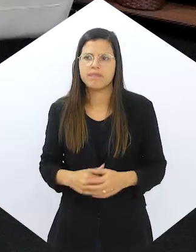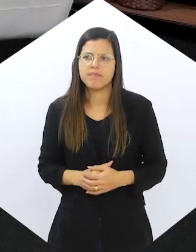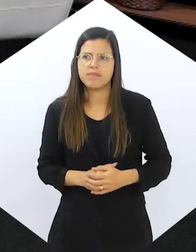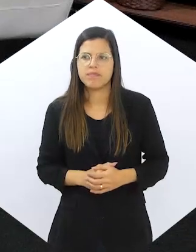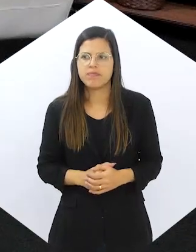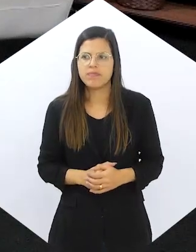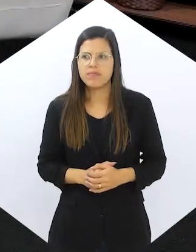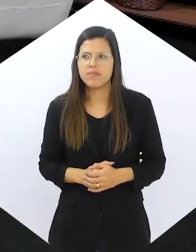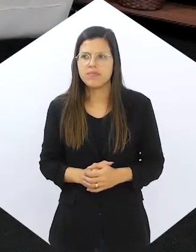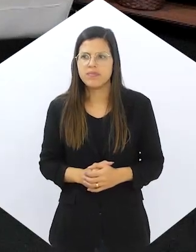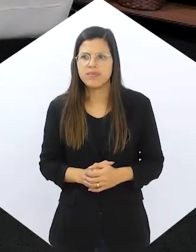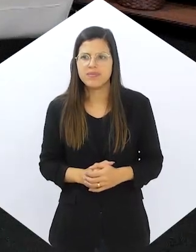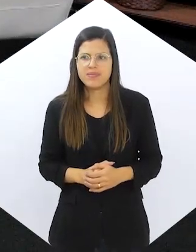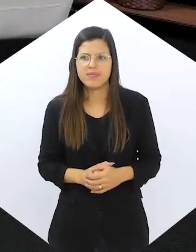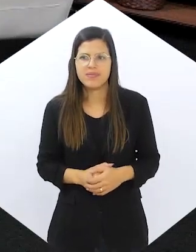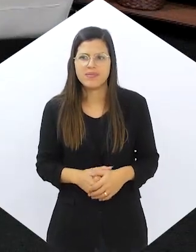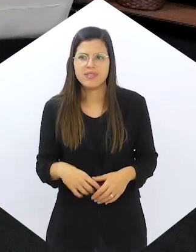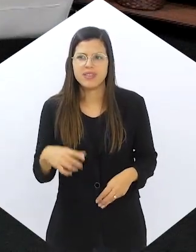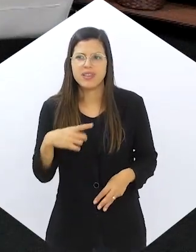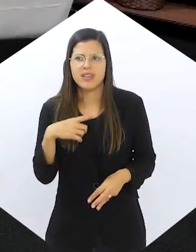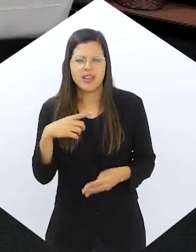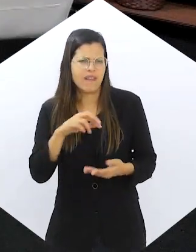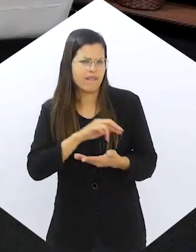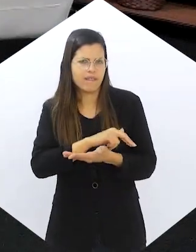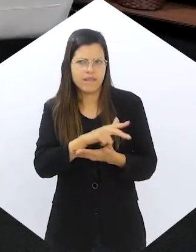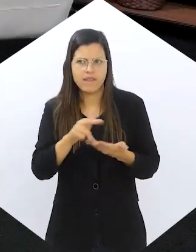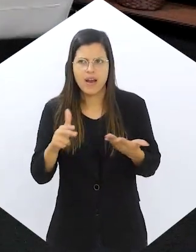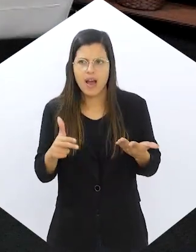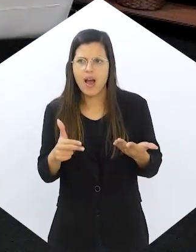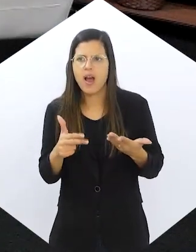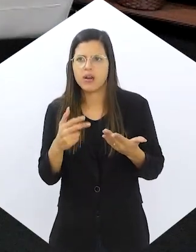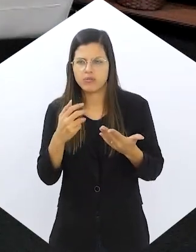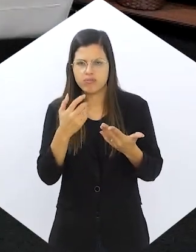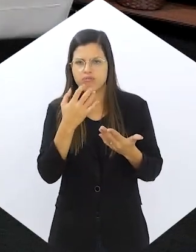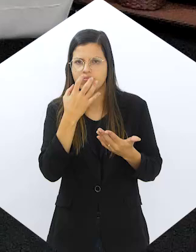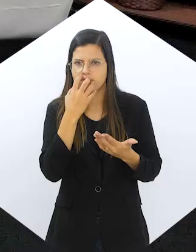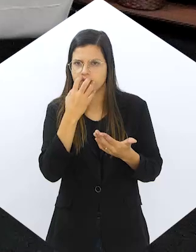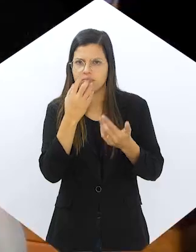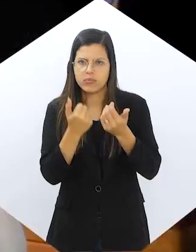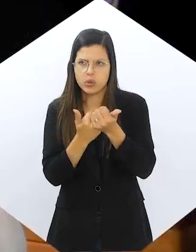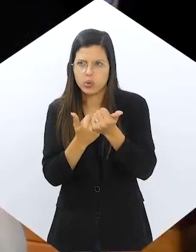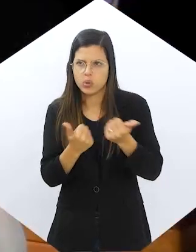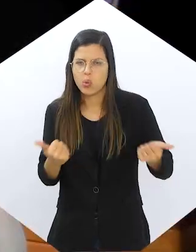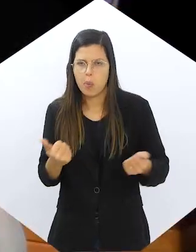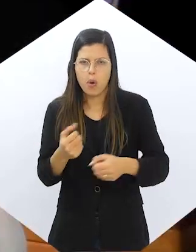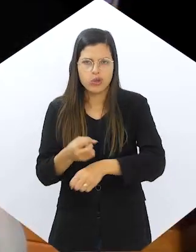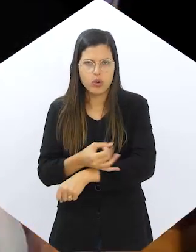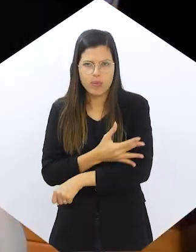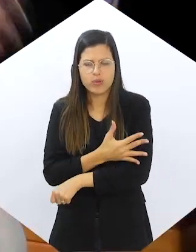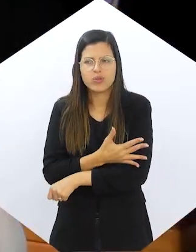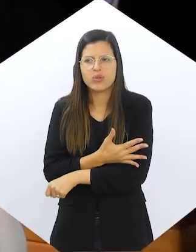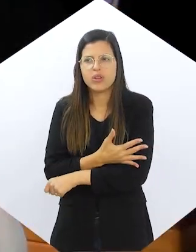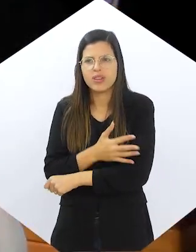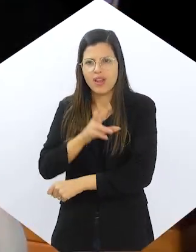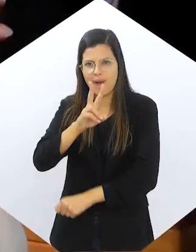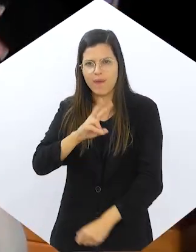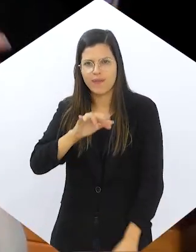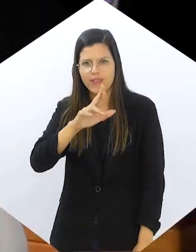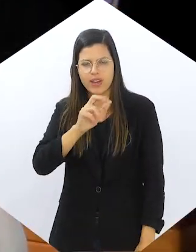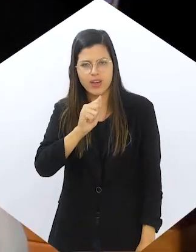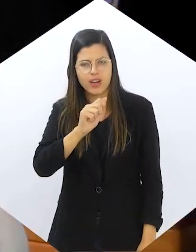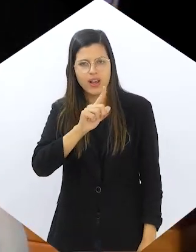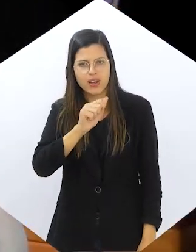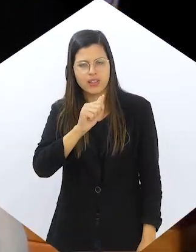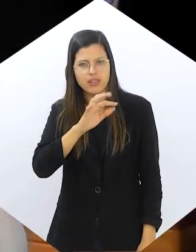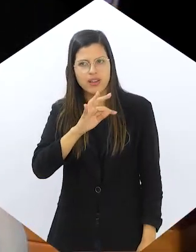adota. Gente, E existem vários RSDs como cão de suporte emocional. Grande, pequeno,